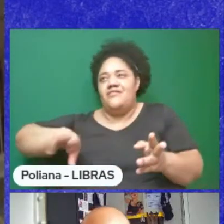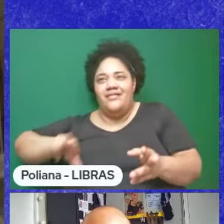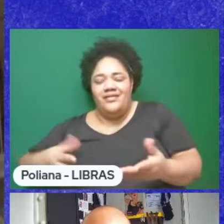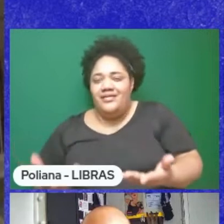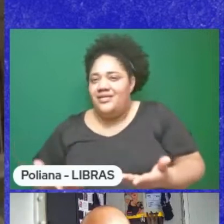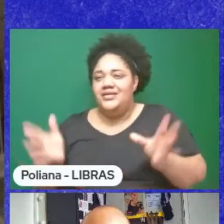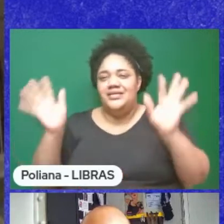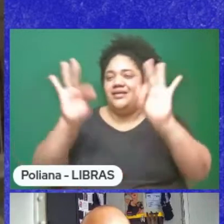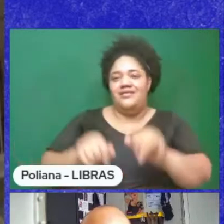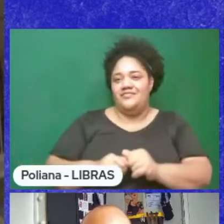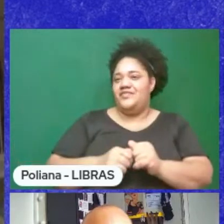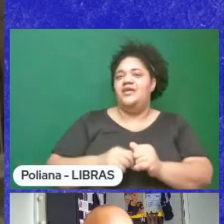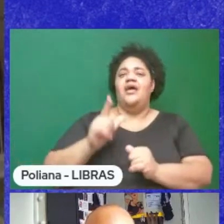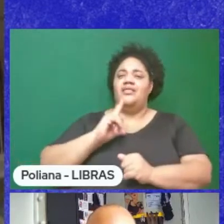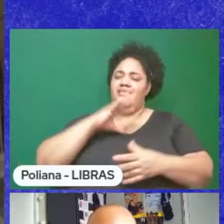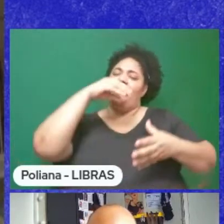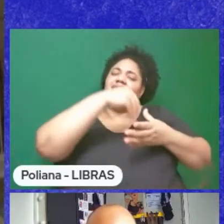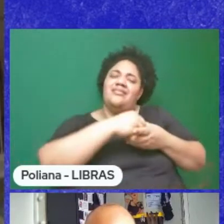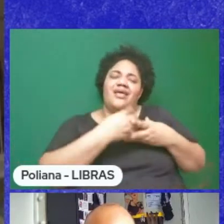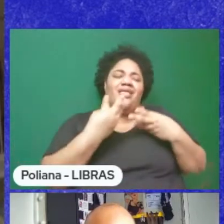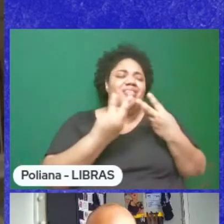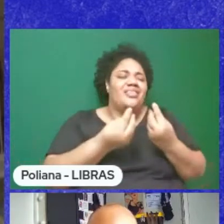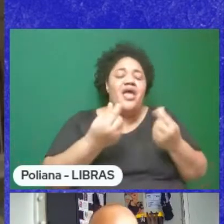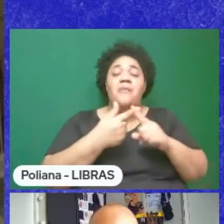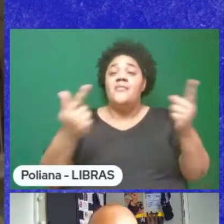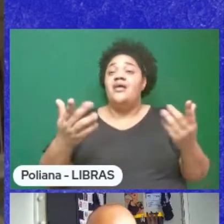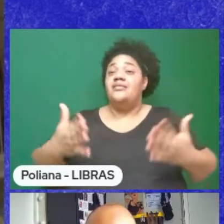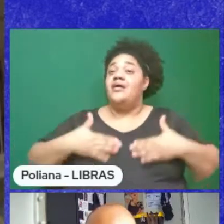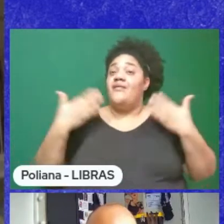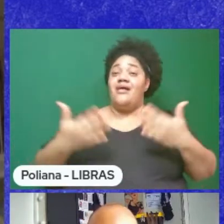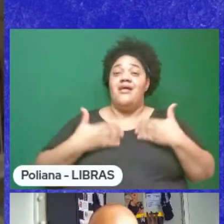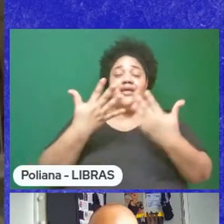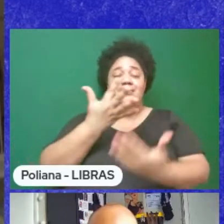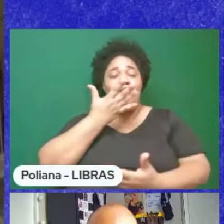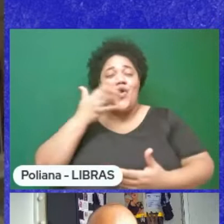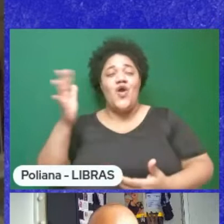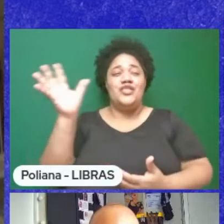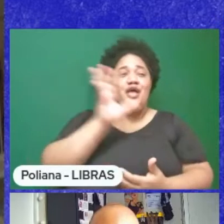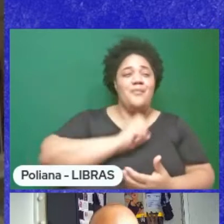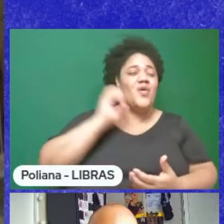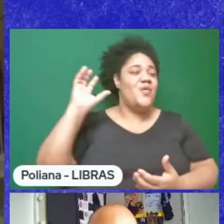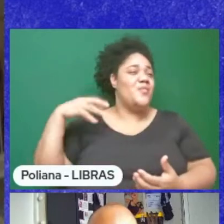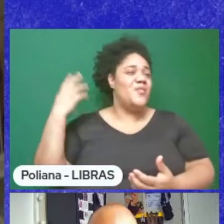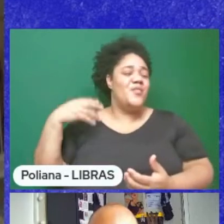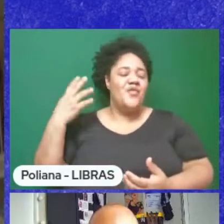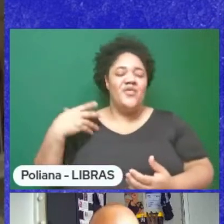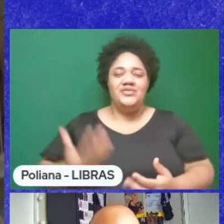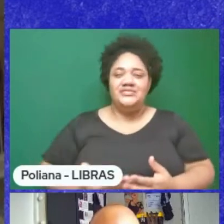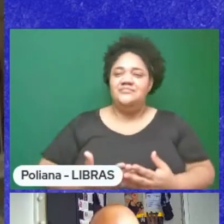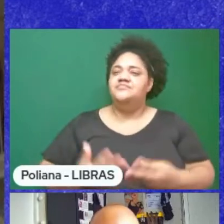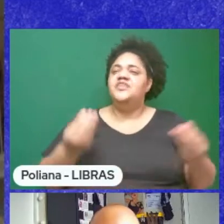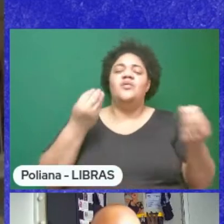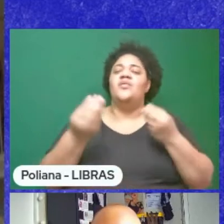Enfim, tem uma melancolia ali naqueles personagens, mas tem uma alegria, tem cor, tem amor, tem as músicas. Então, como é que foi